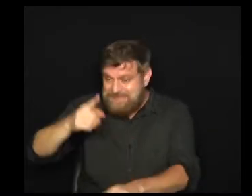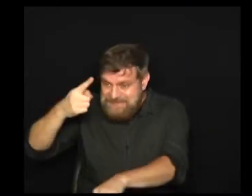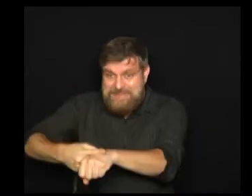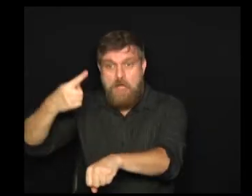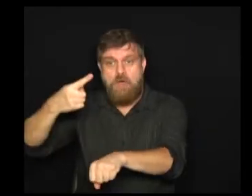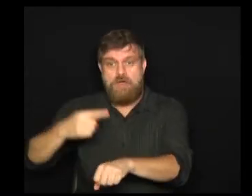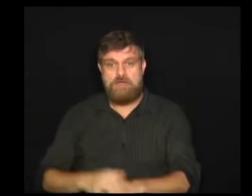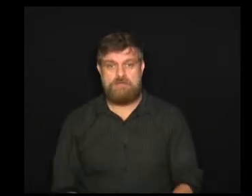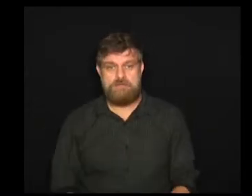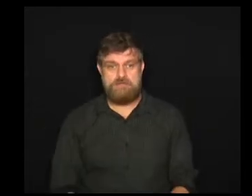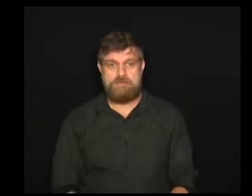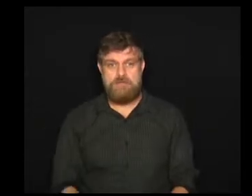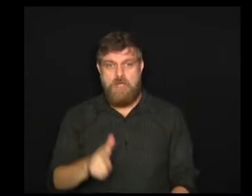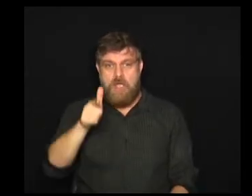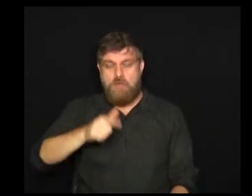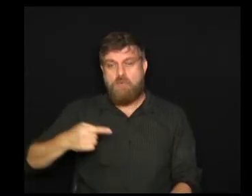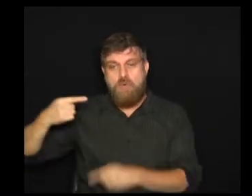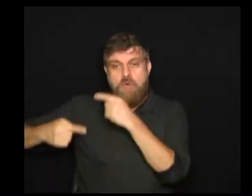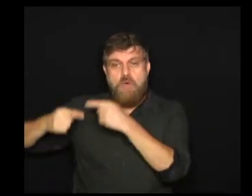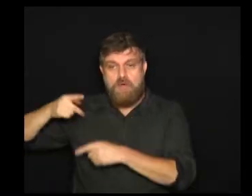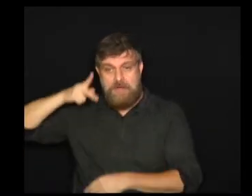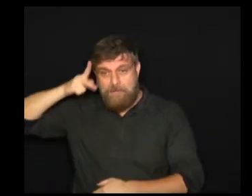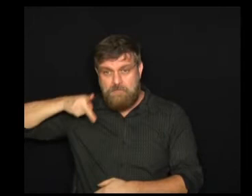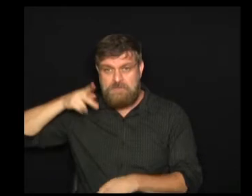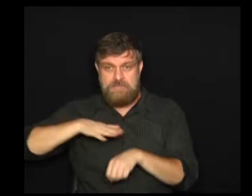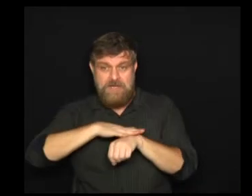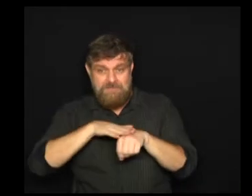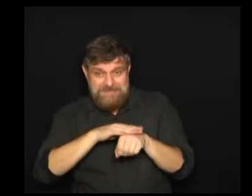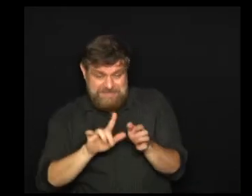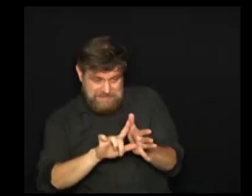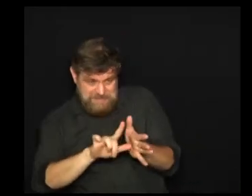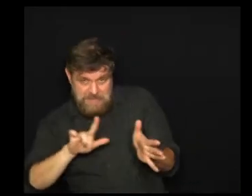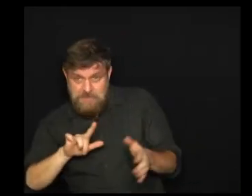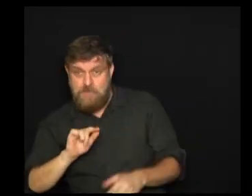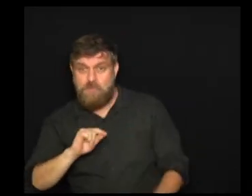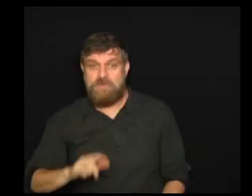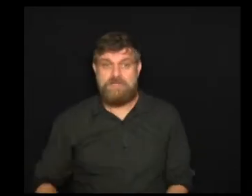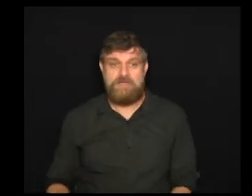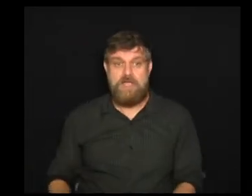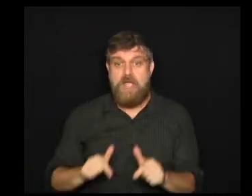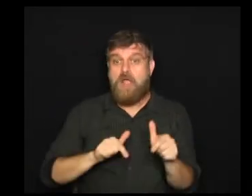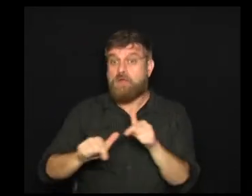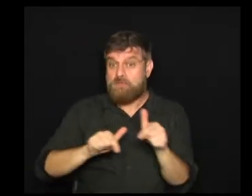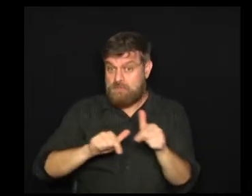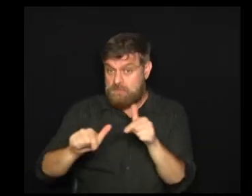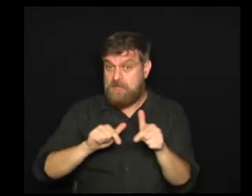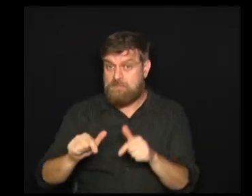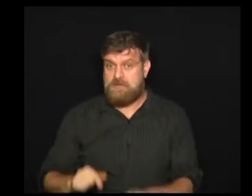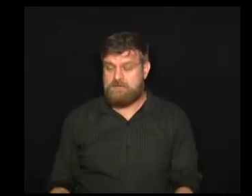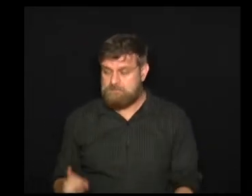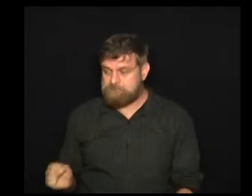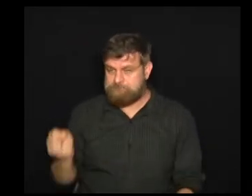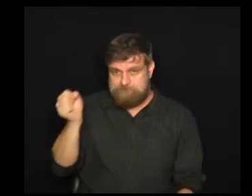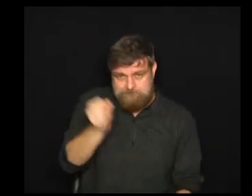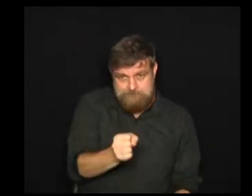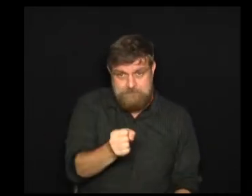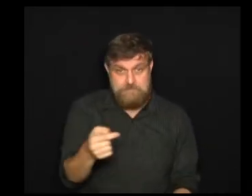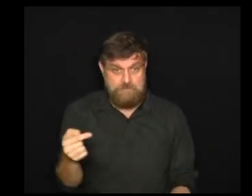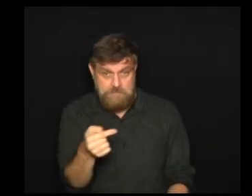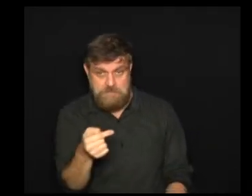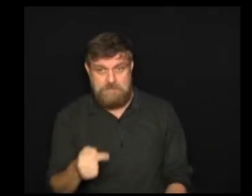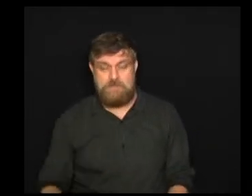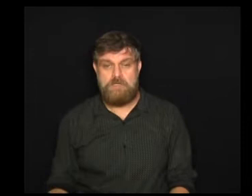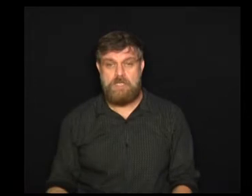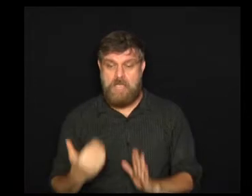Bom, a outra política que nós temos, é o que a gente estava conversando um pouquinho antes aqui, dito, do Emprega Bem. Emprega Bem é um programa